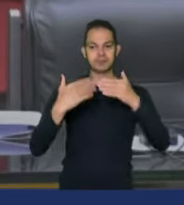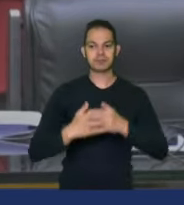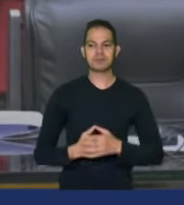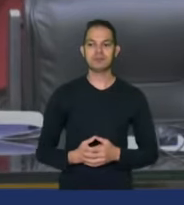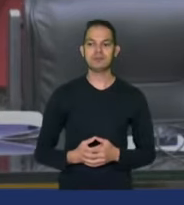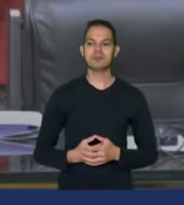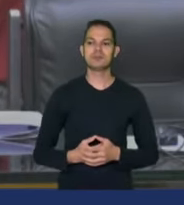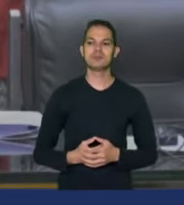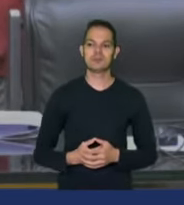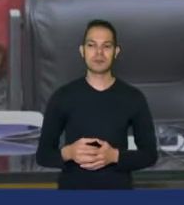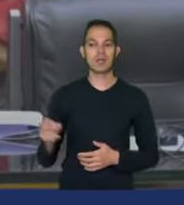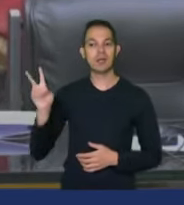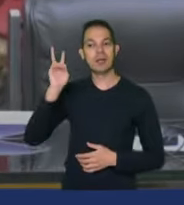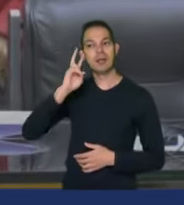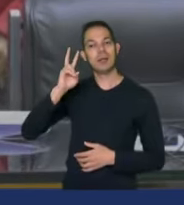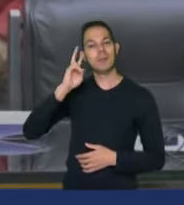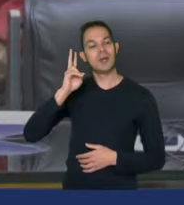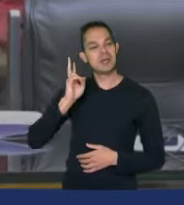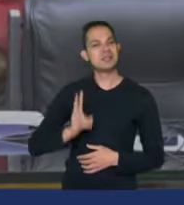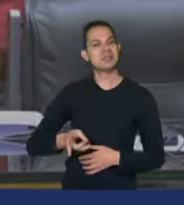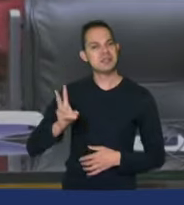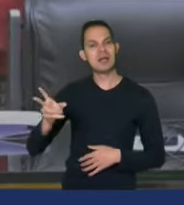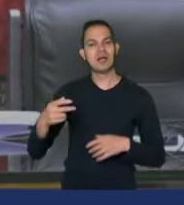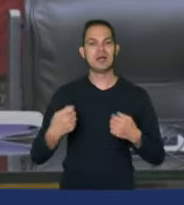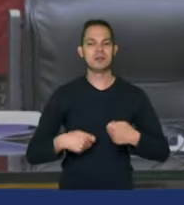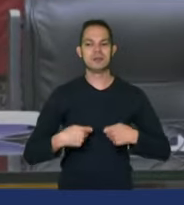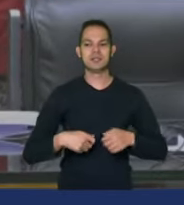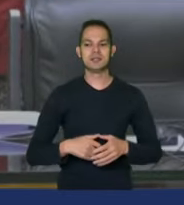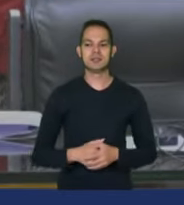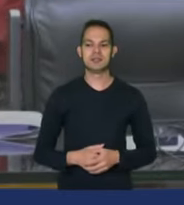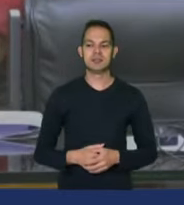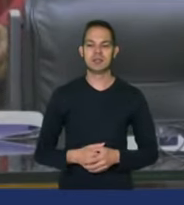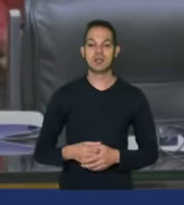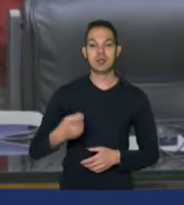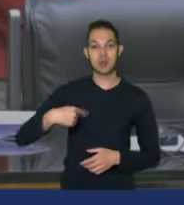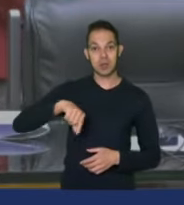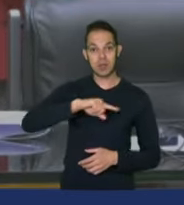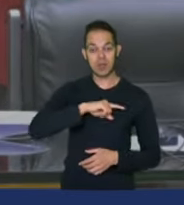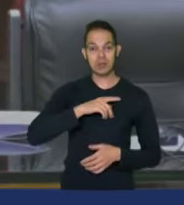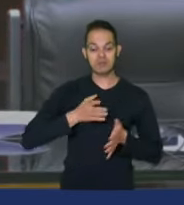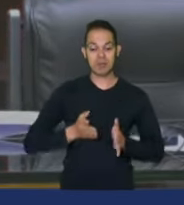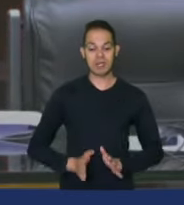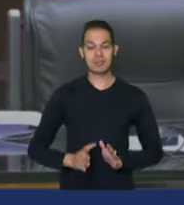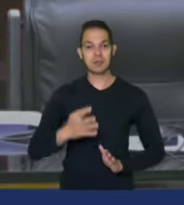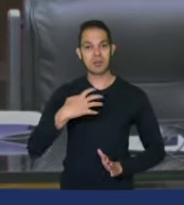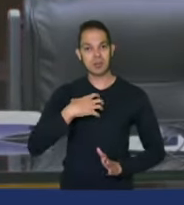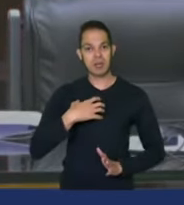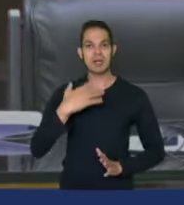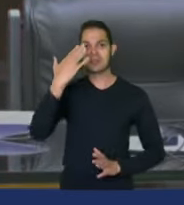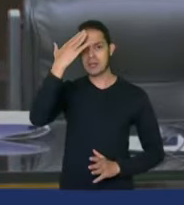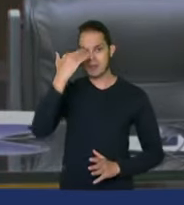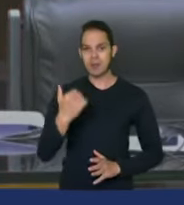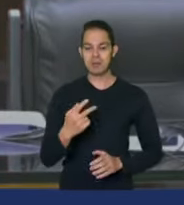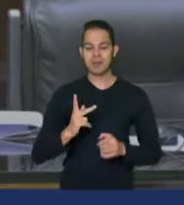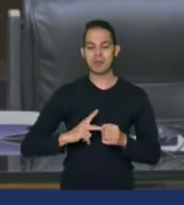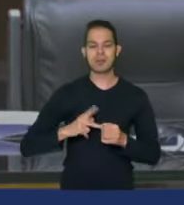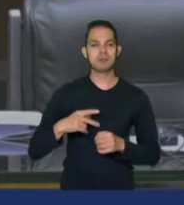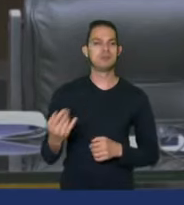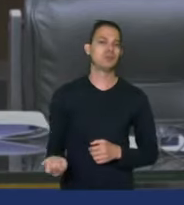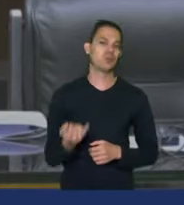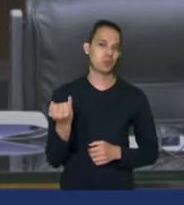ser lembrado sempre. Nós, baianos, principalmente, que sabemos a importância da Petrobras no nosso